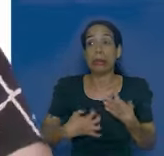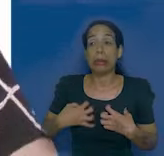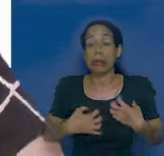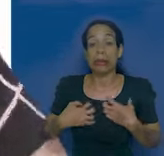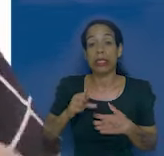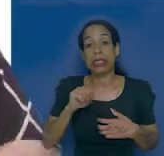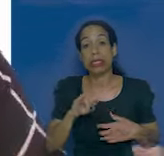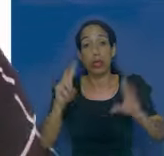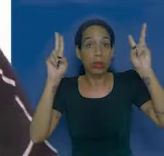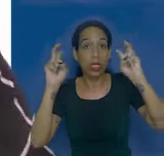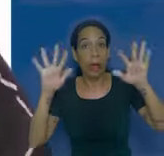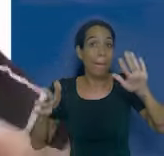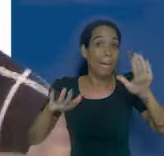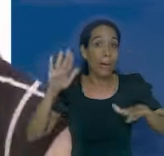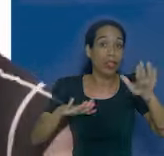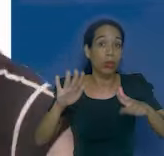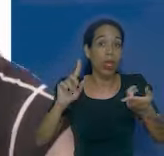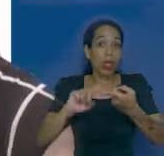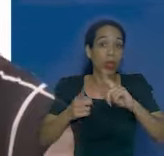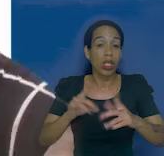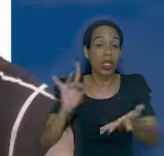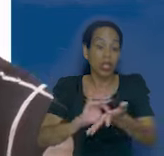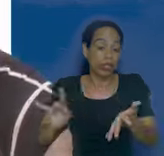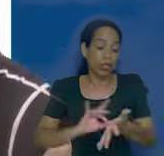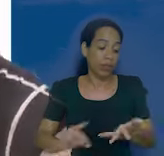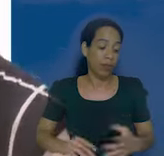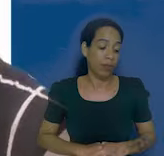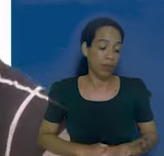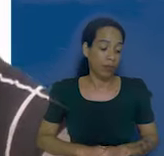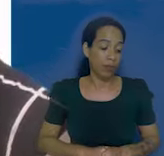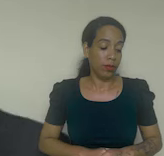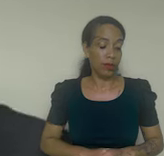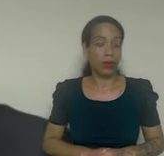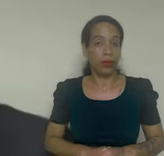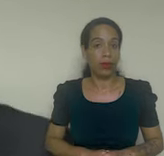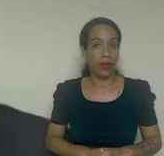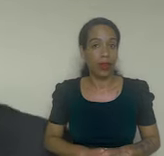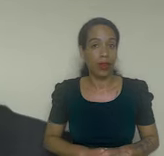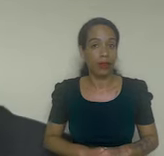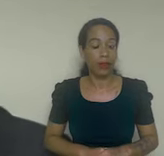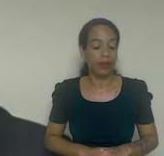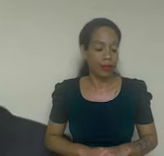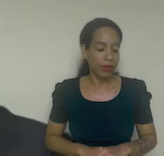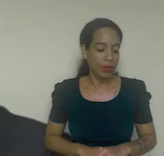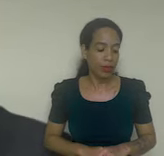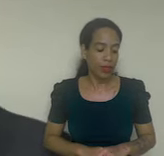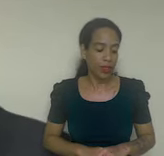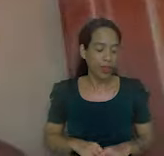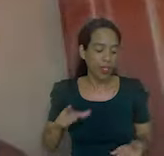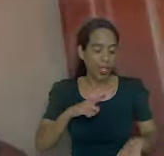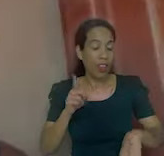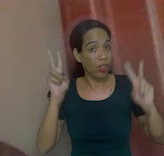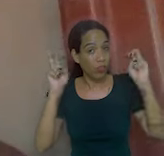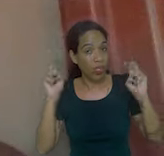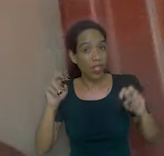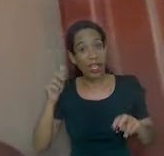saber se os temas iam estar mais ou menos de acordo com aquilo que a gente escreveu. E você, Bianca? A gente teve essa questão do